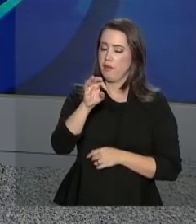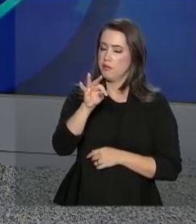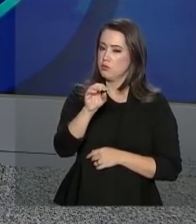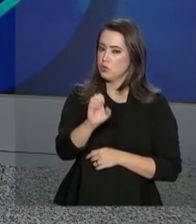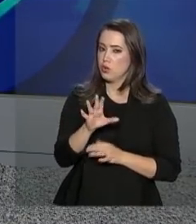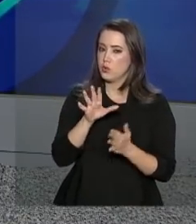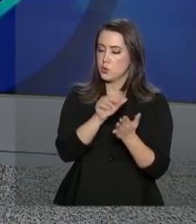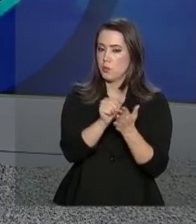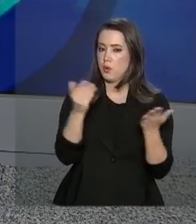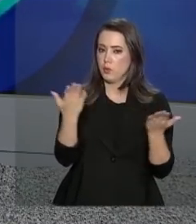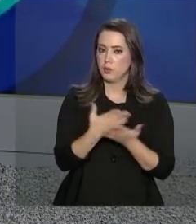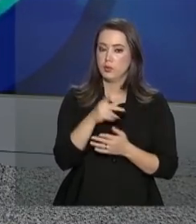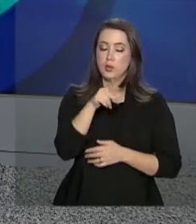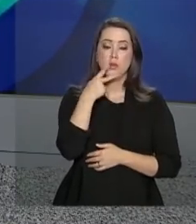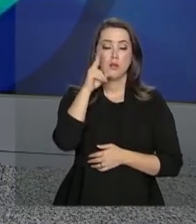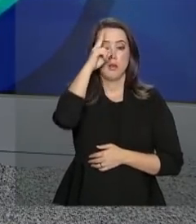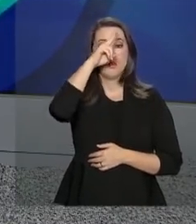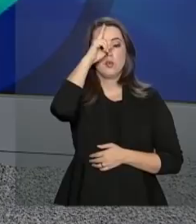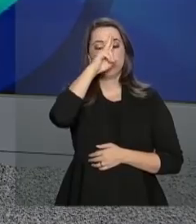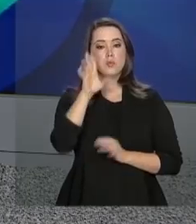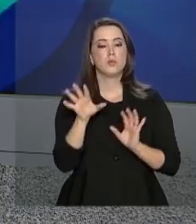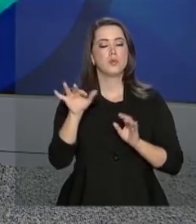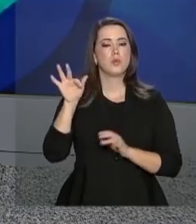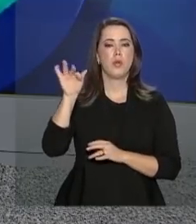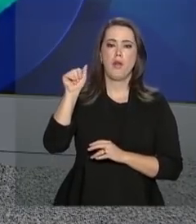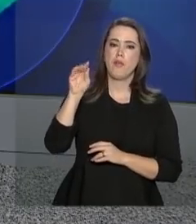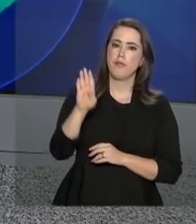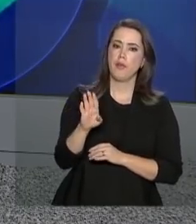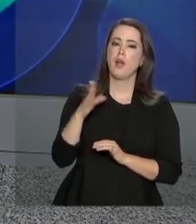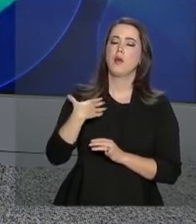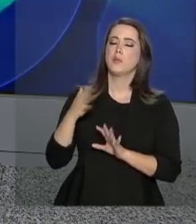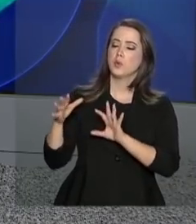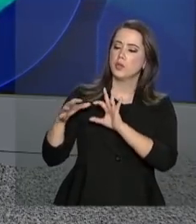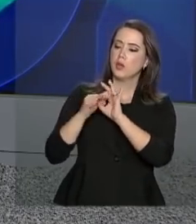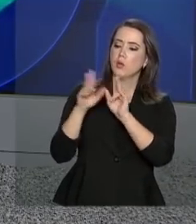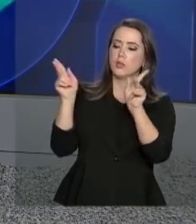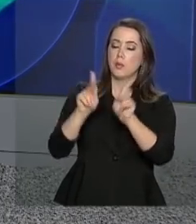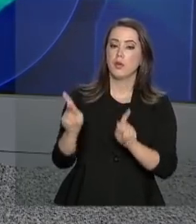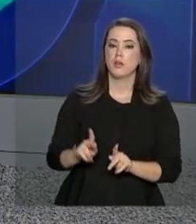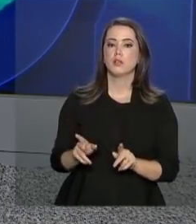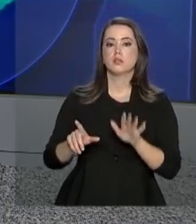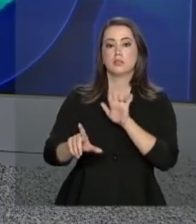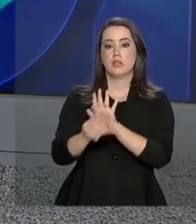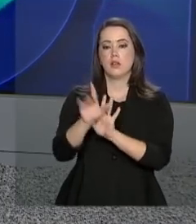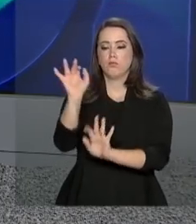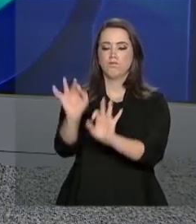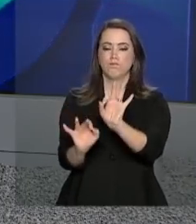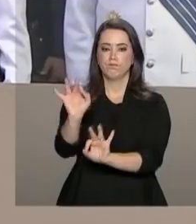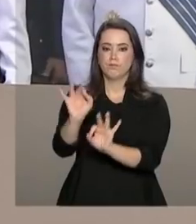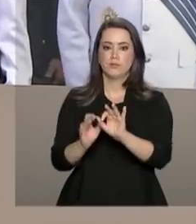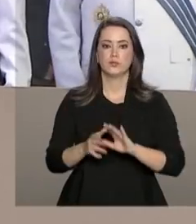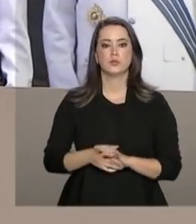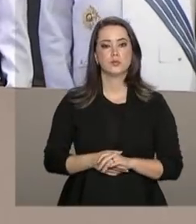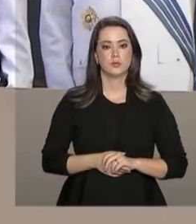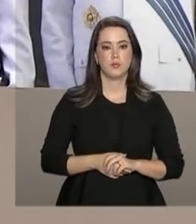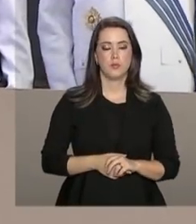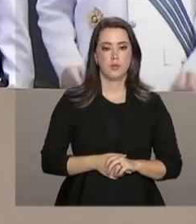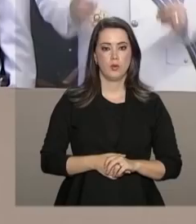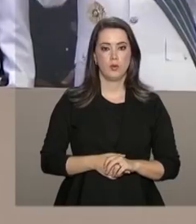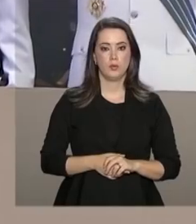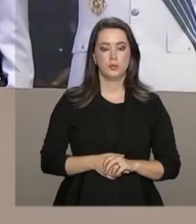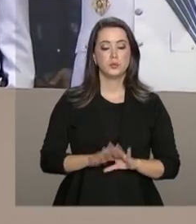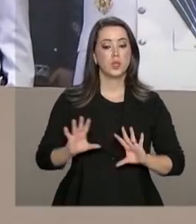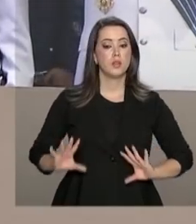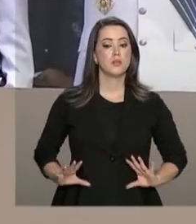a pasta lembrou que a força aérea está engajada na defesa da Pátria e na garantia da Lei e da ordem em